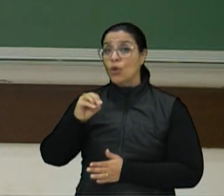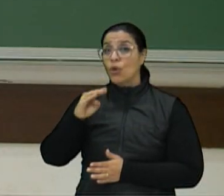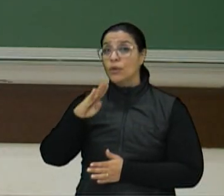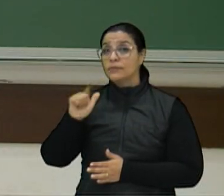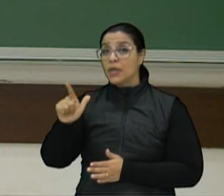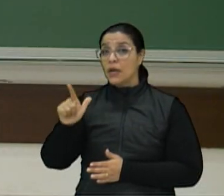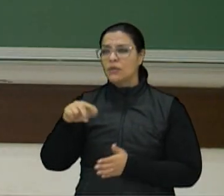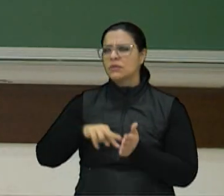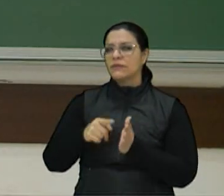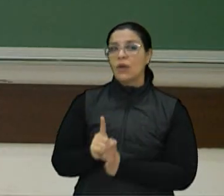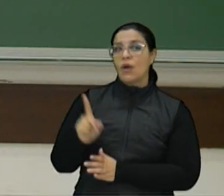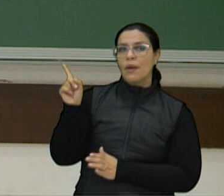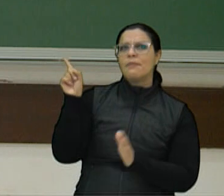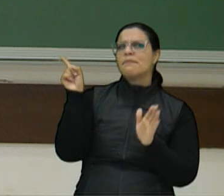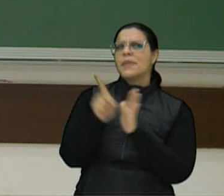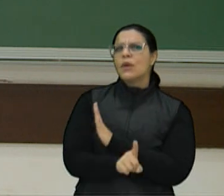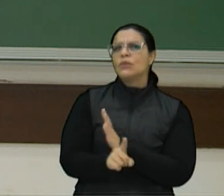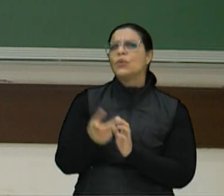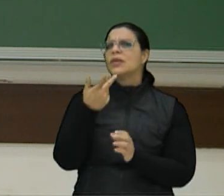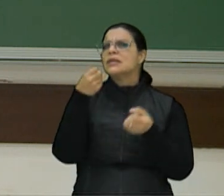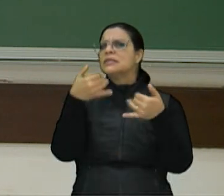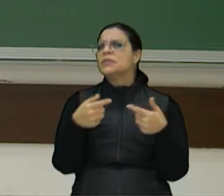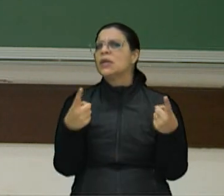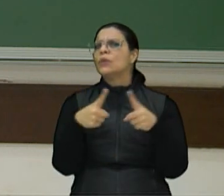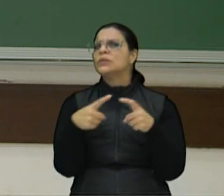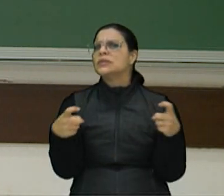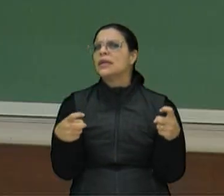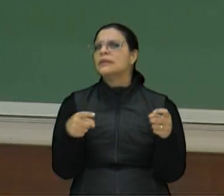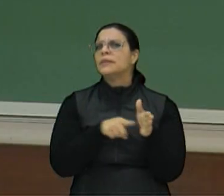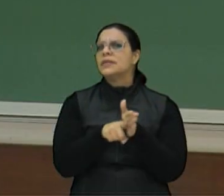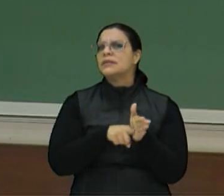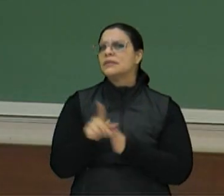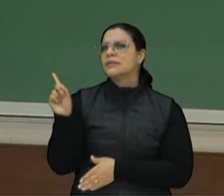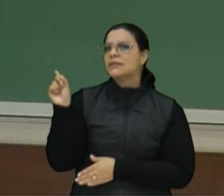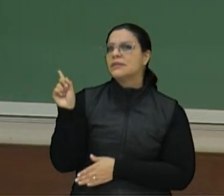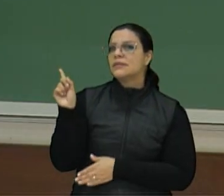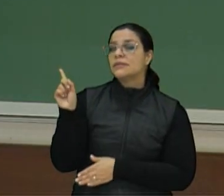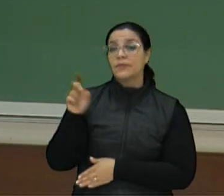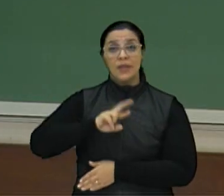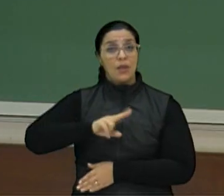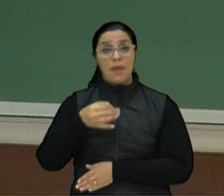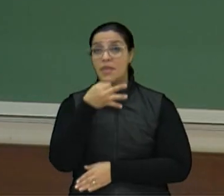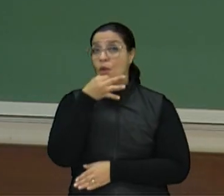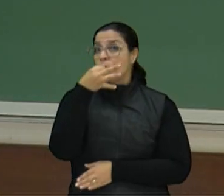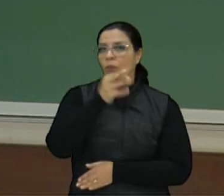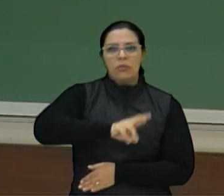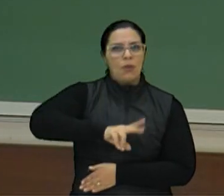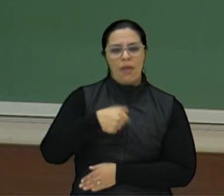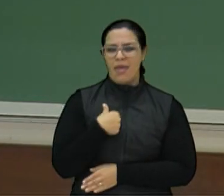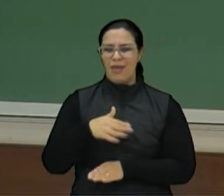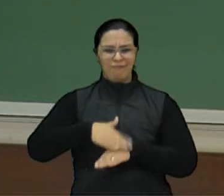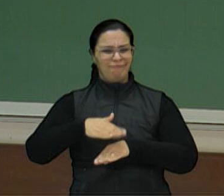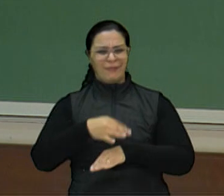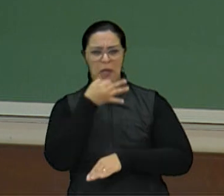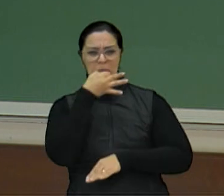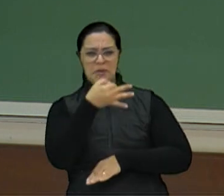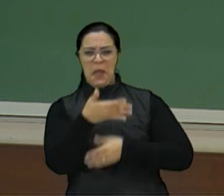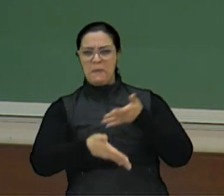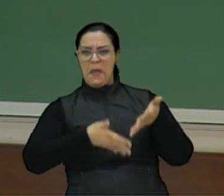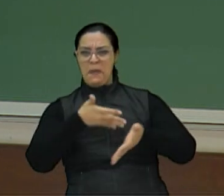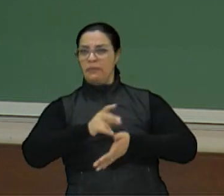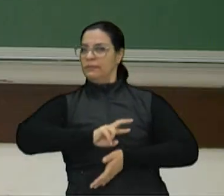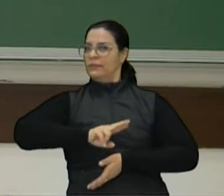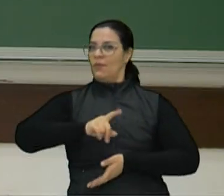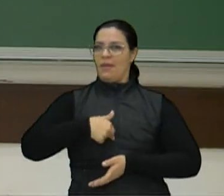Olha só, tá vendo que tem uma pergunta aqui, o que dizem os cientistas? Note, não é a minha opinião, não é a minha